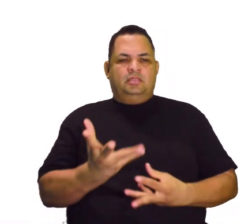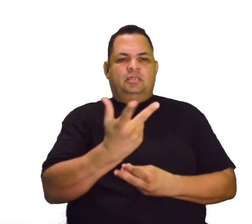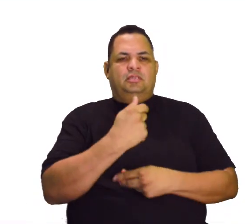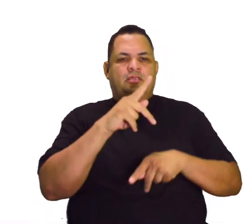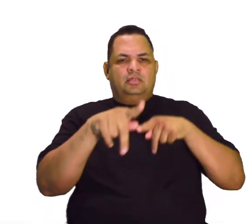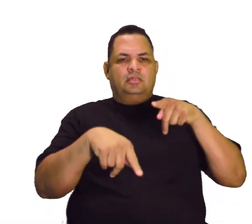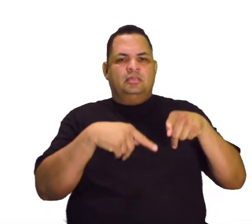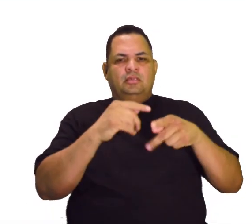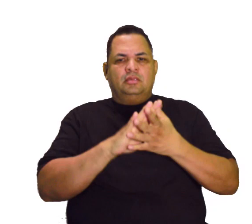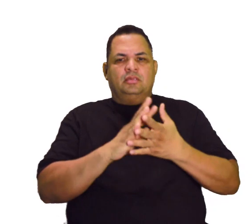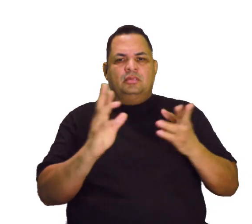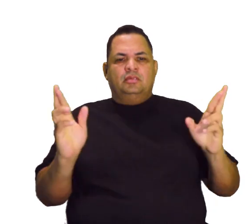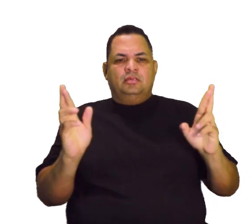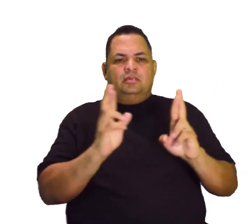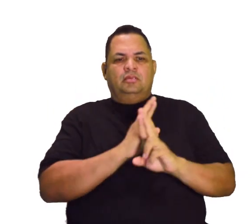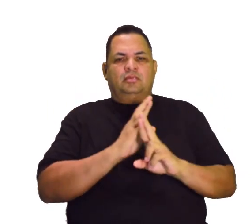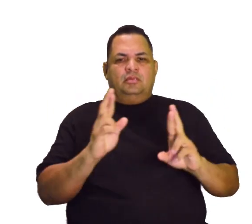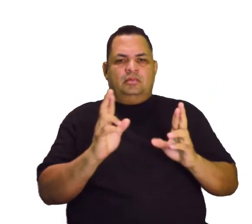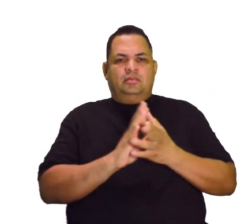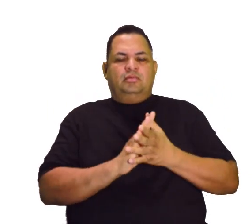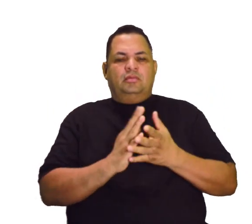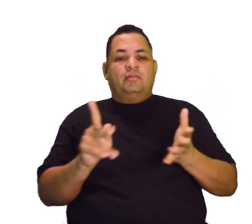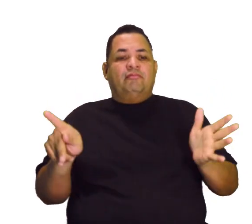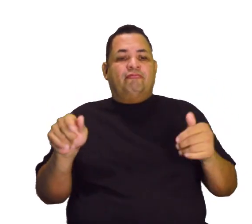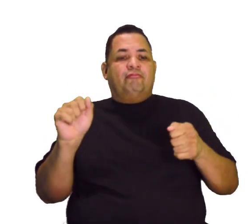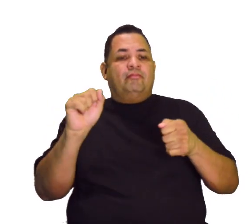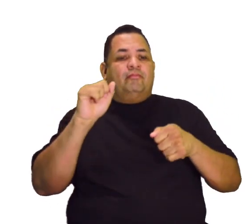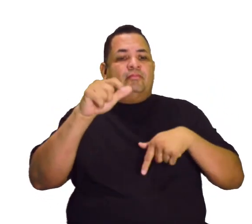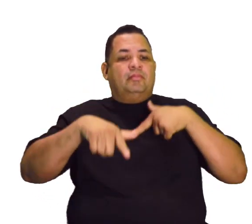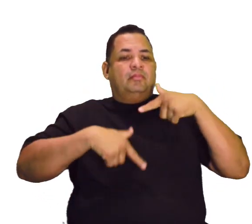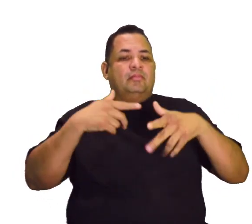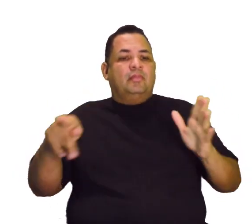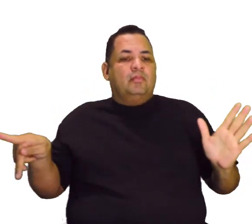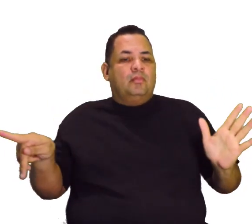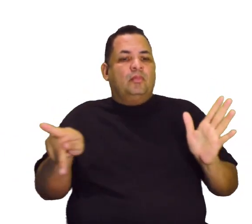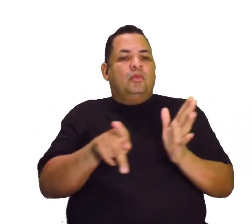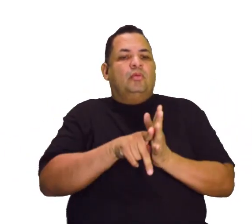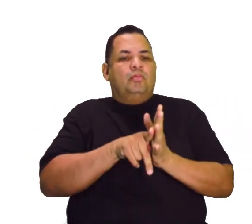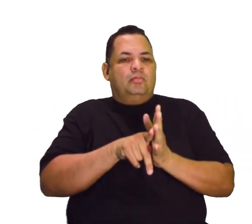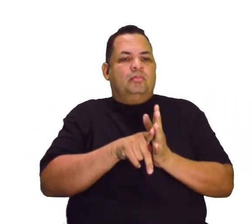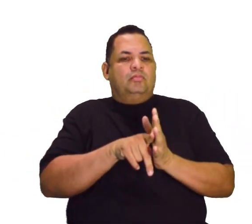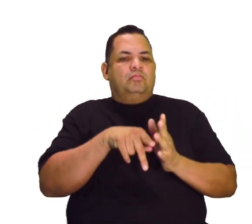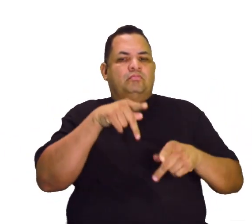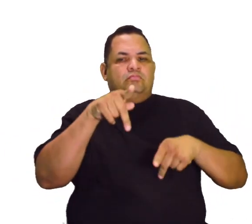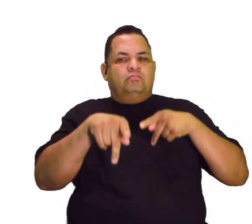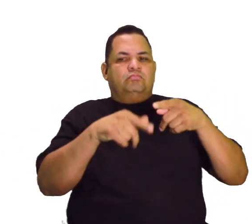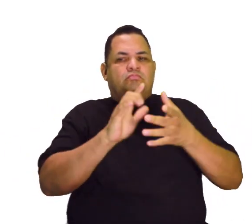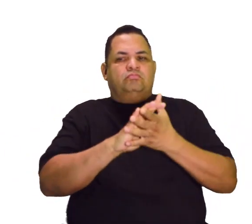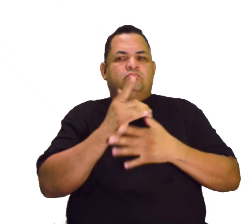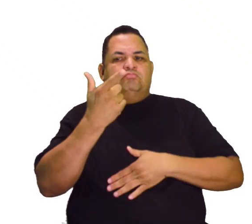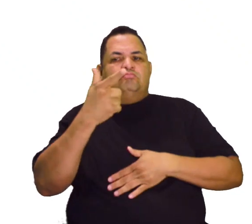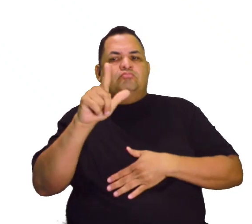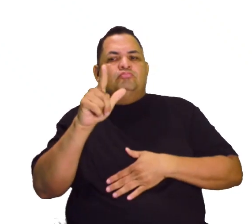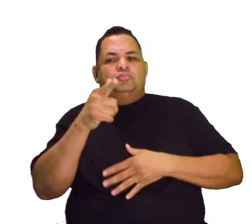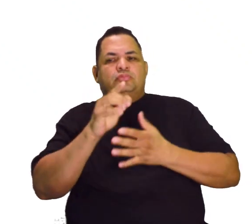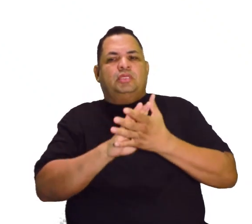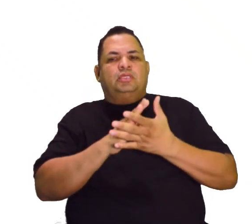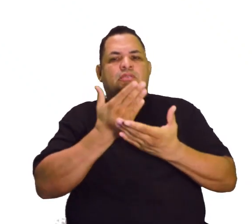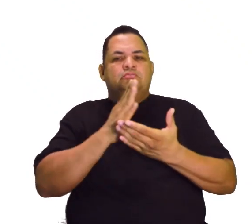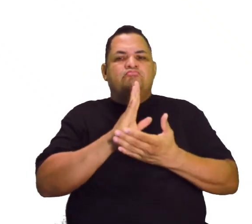está relacionada ao quê? A arte feita pelo povo, pessoas simples, né? Que não tiveram conhecimento acadêmico, mas